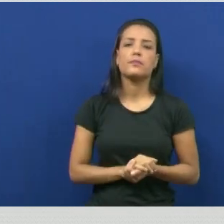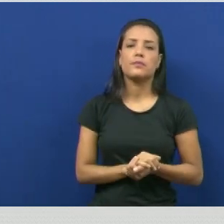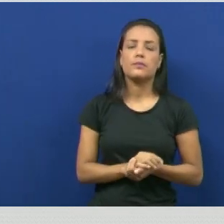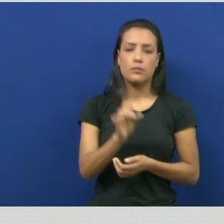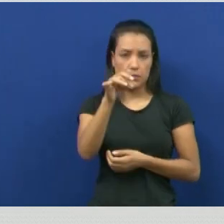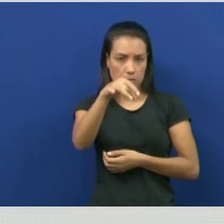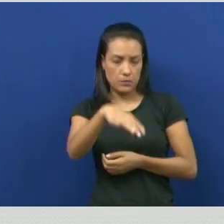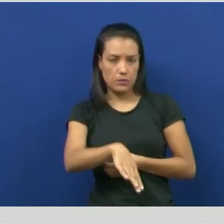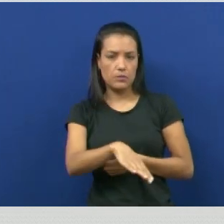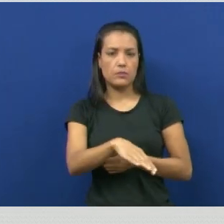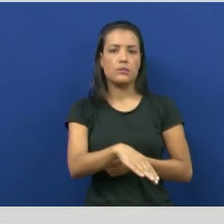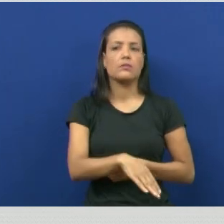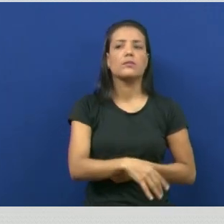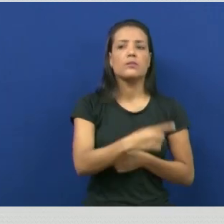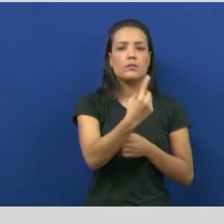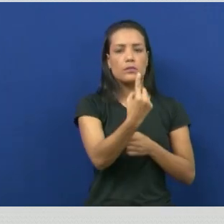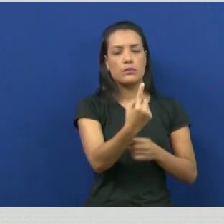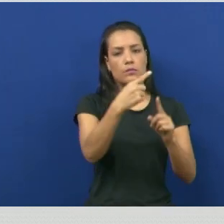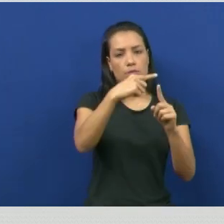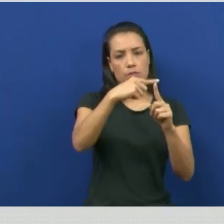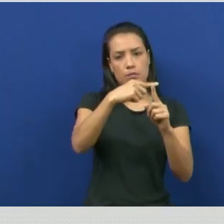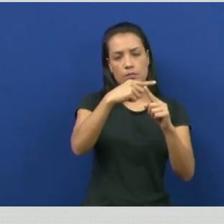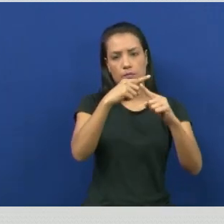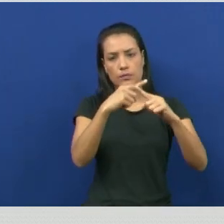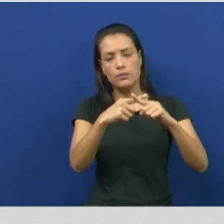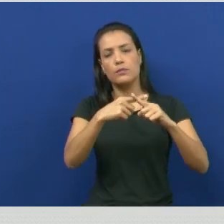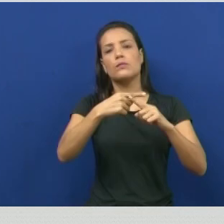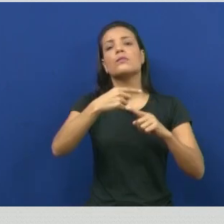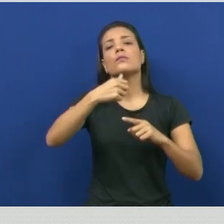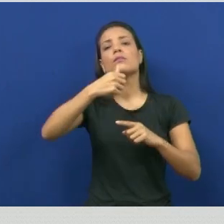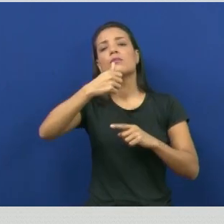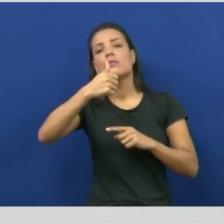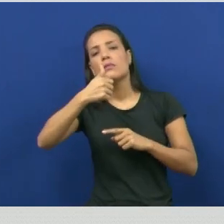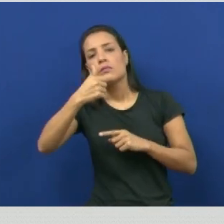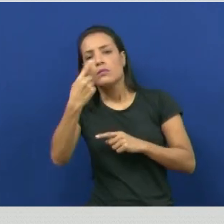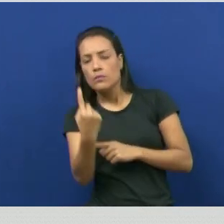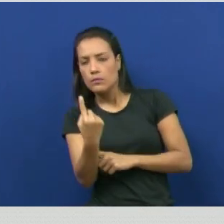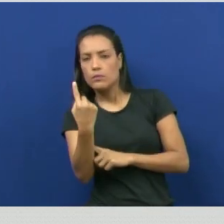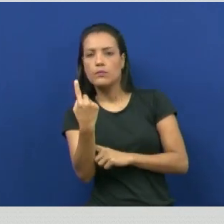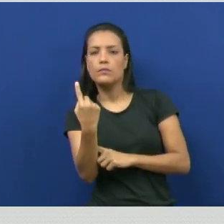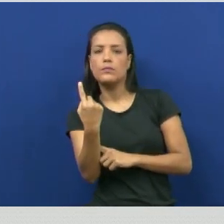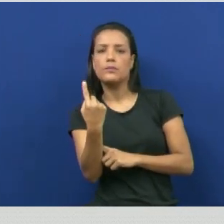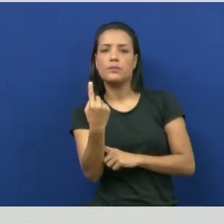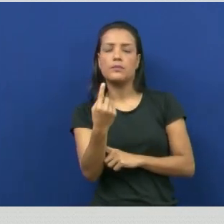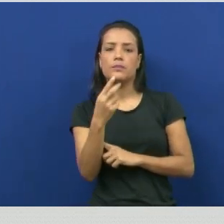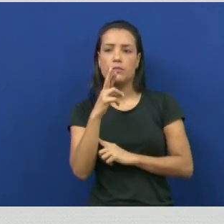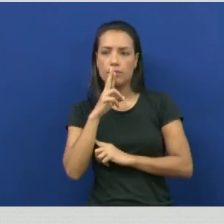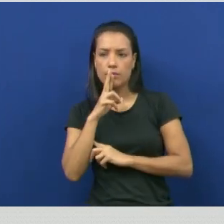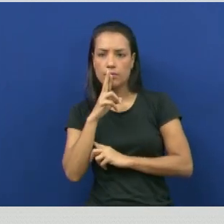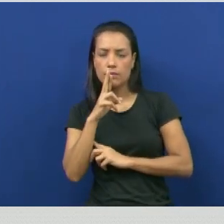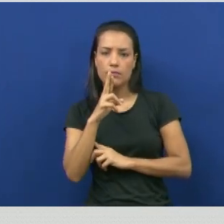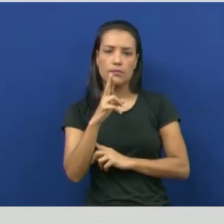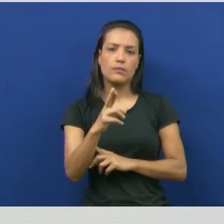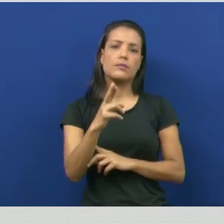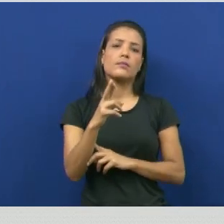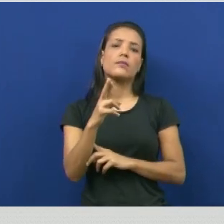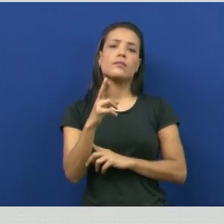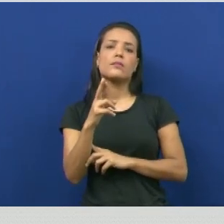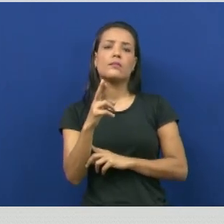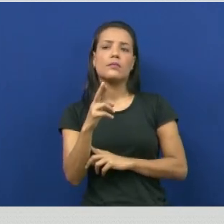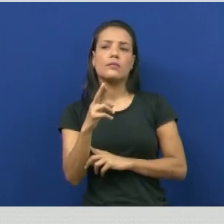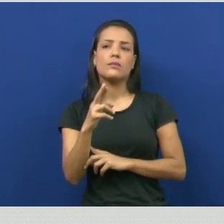menos 1, que dá igual a mais 1, que é o terceiro ponto, quando ele fala que números negativos sendo